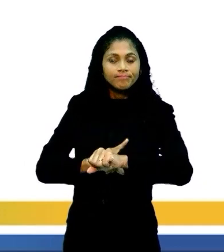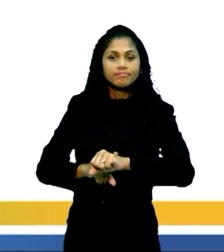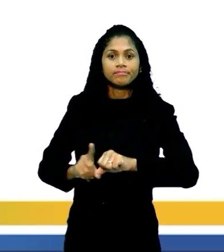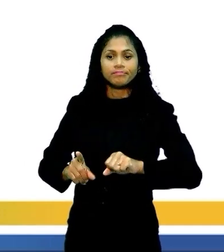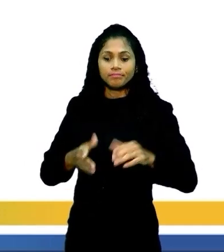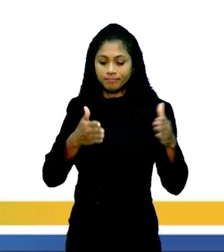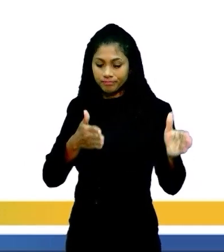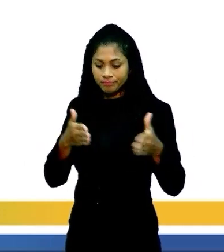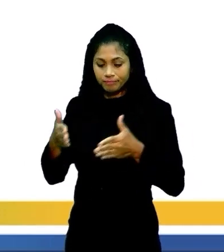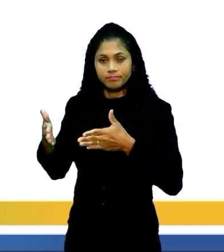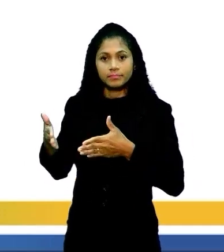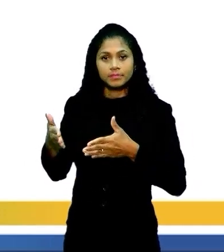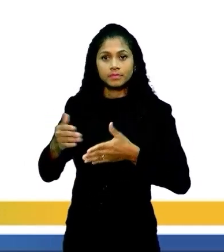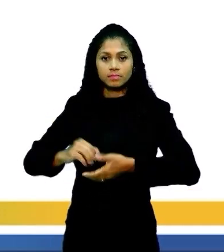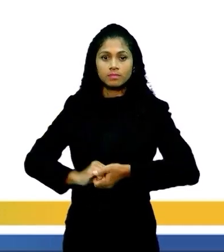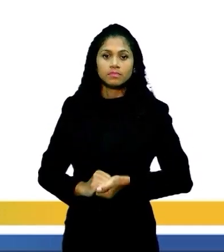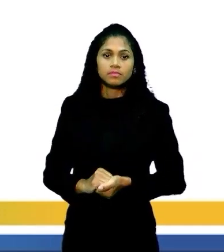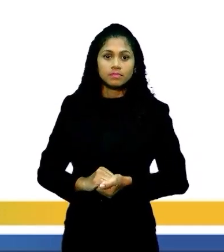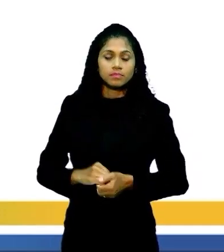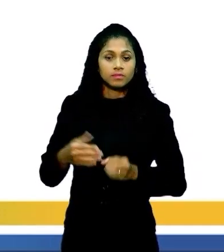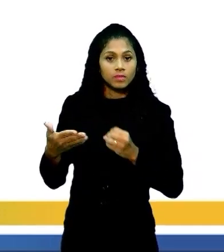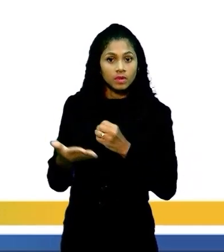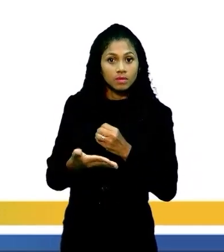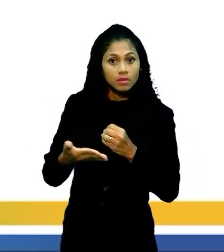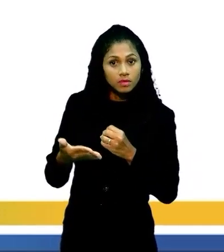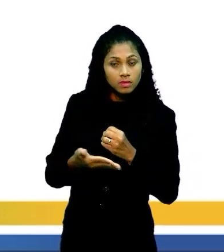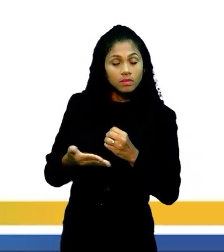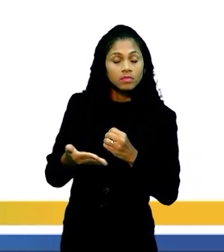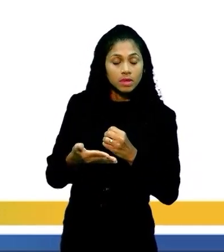lá, continuando. Com base